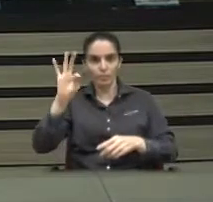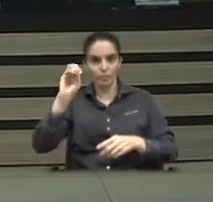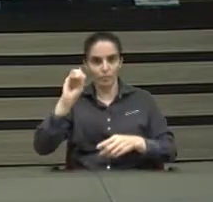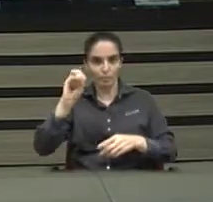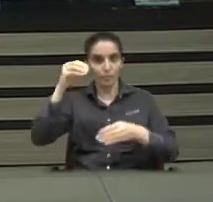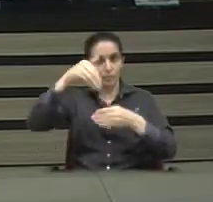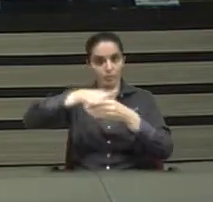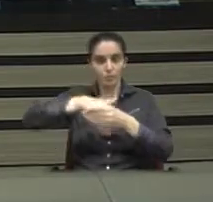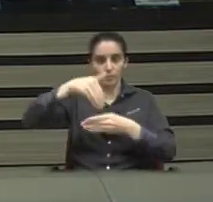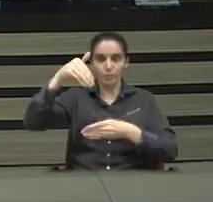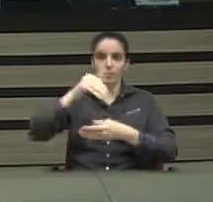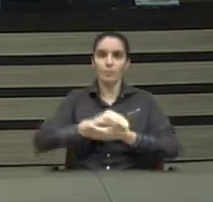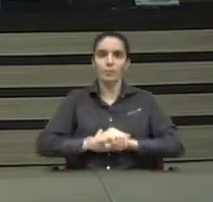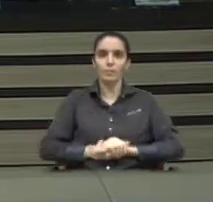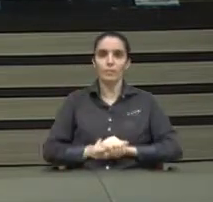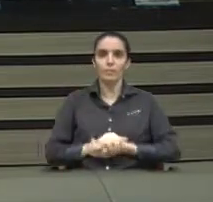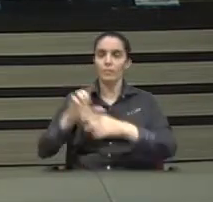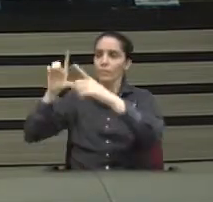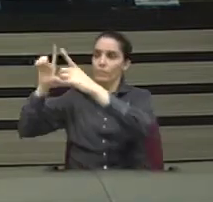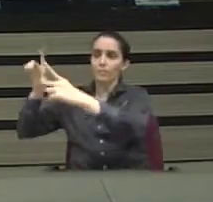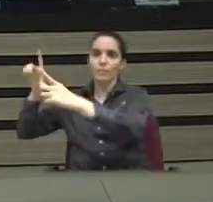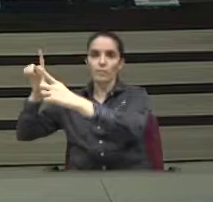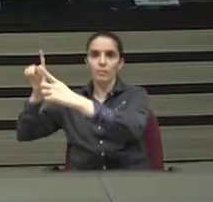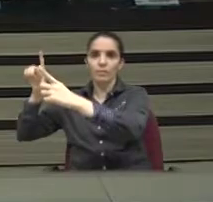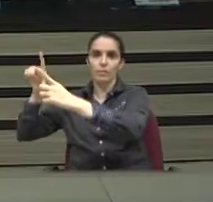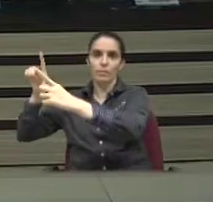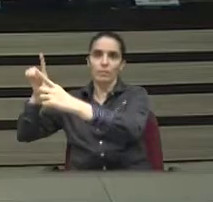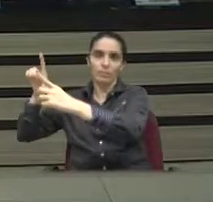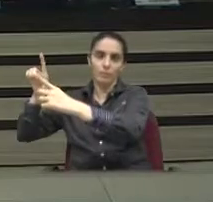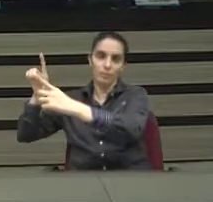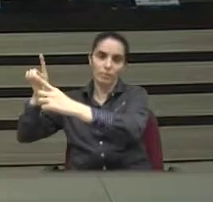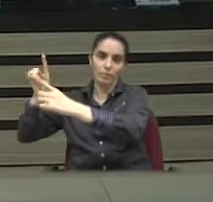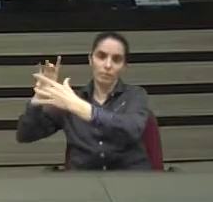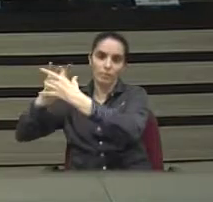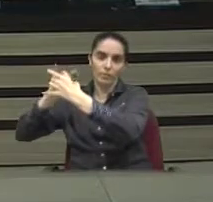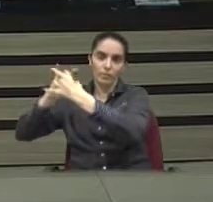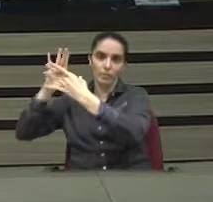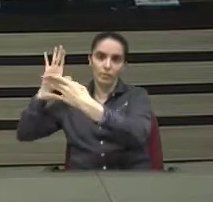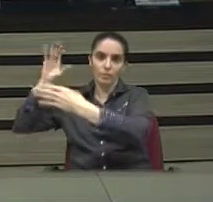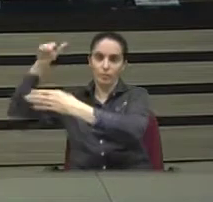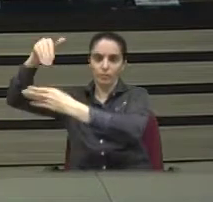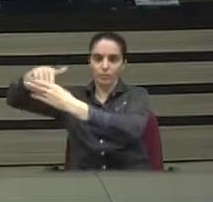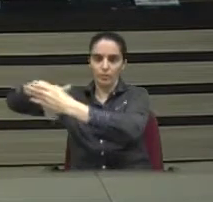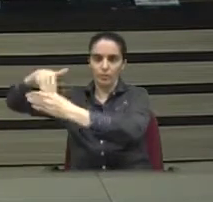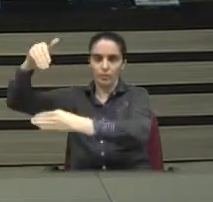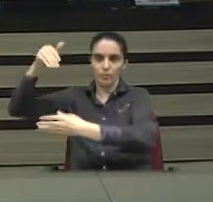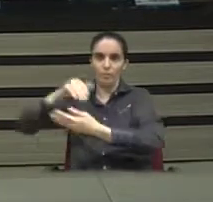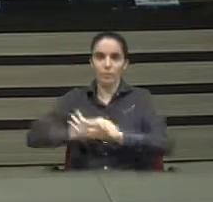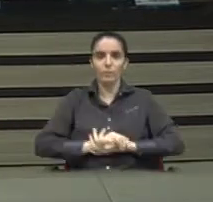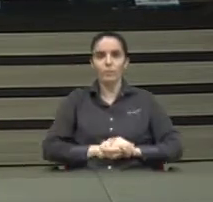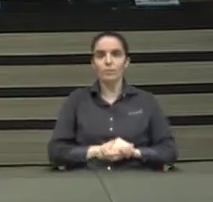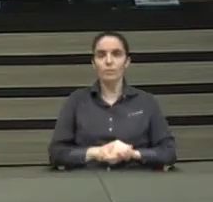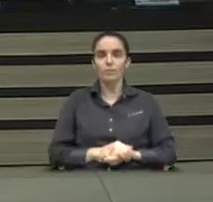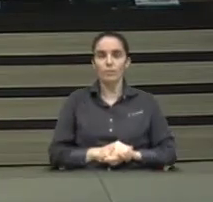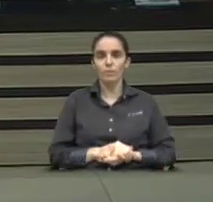vai à votação. E o painel de votação, ele está aberto, senhores vereadores.